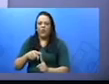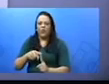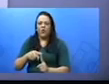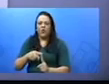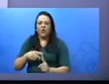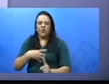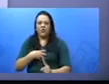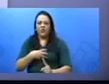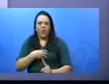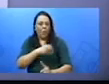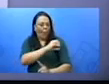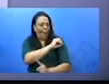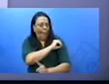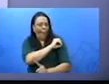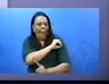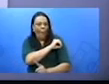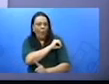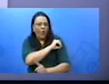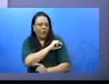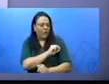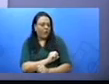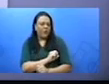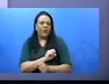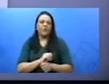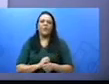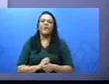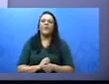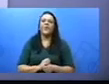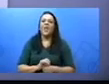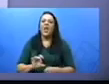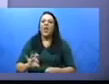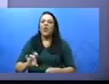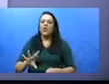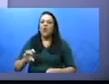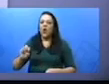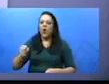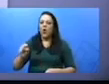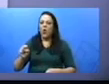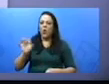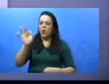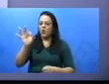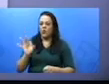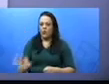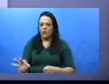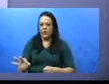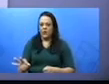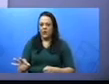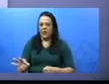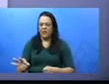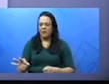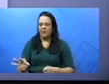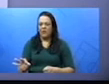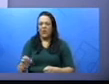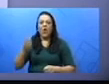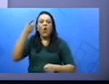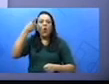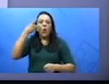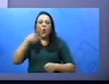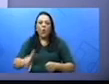intermediário e proficiente. Apenas 8% chegam a este último.